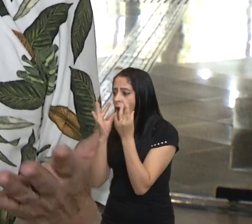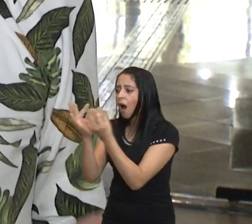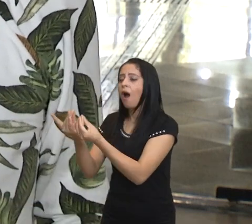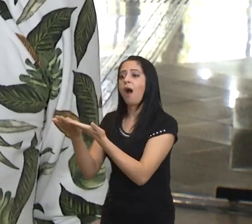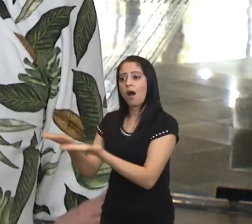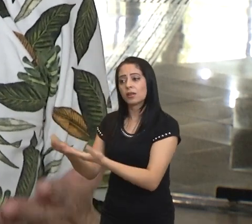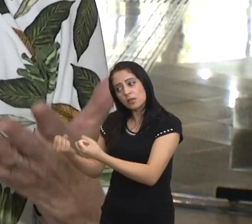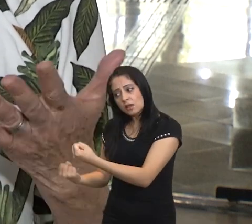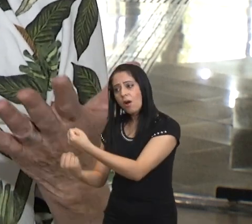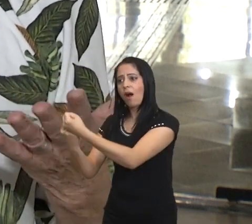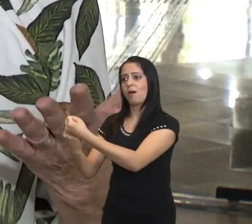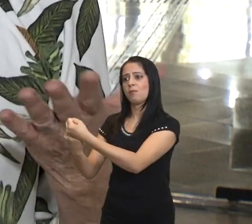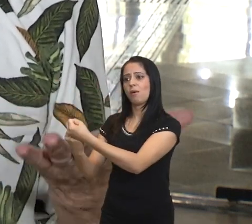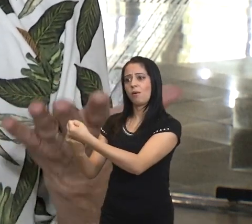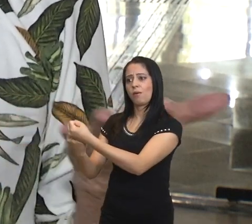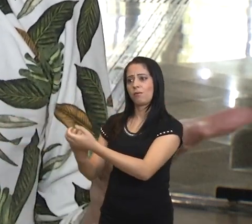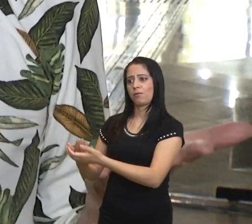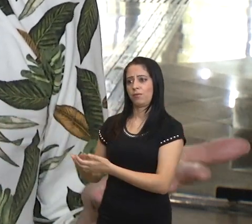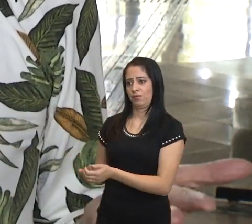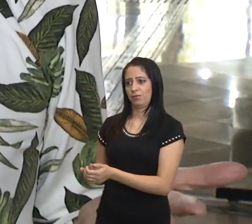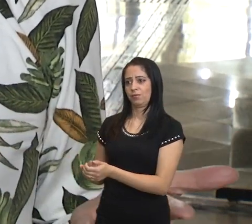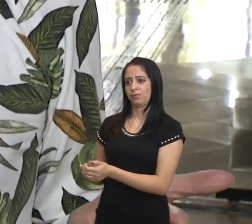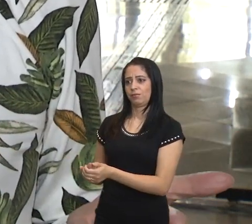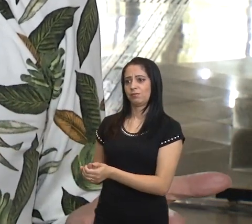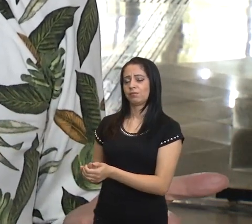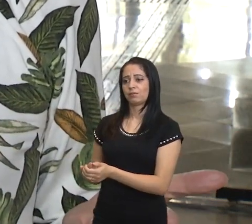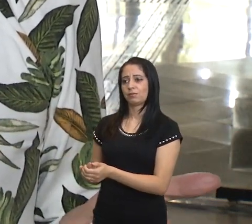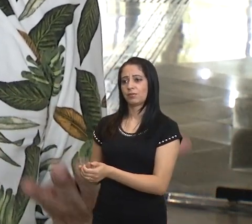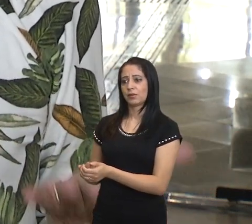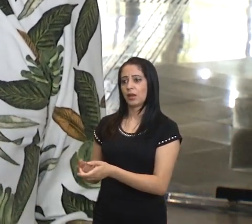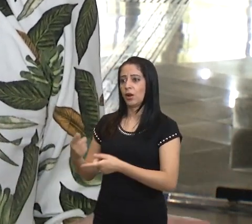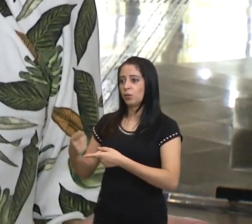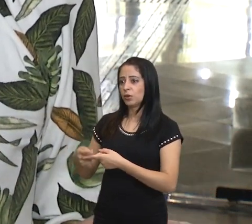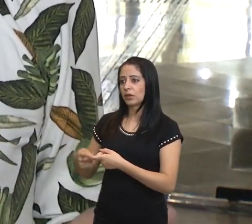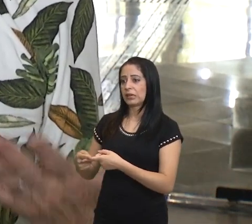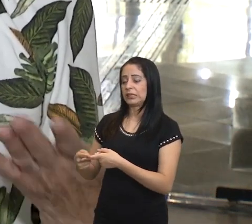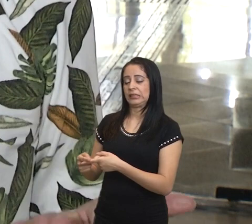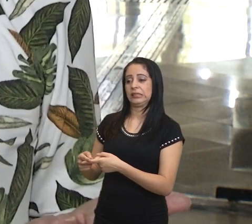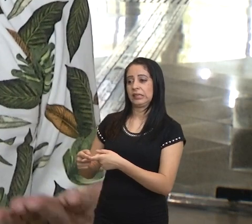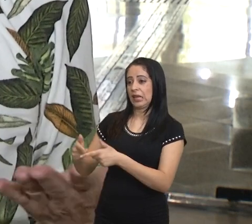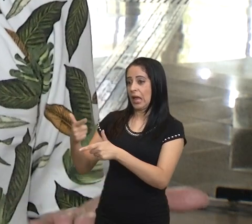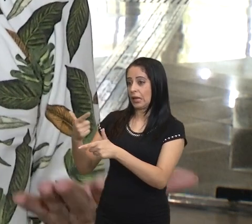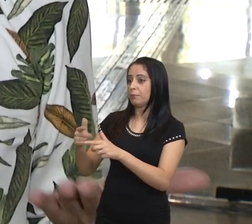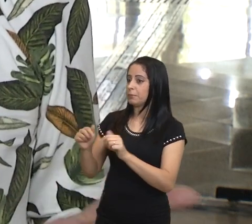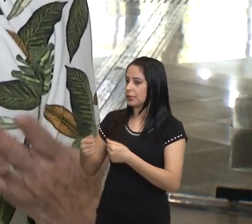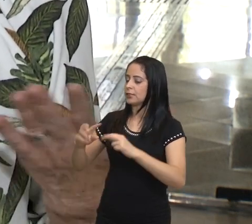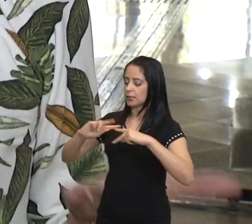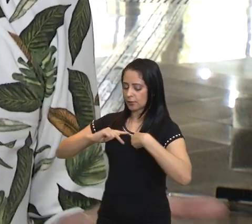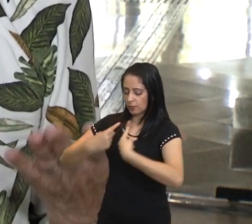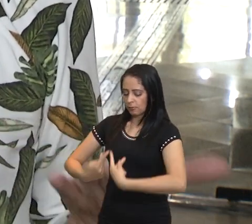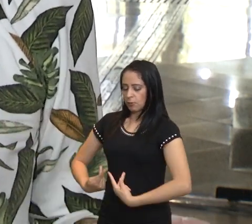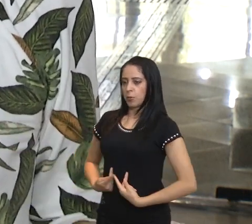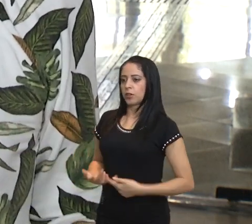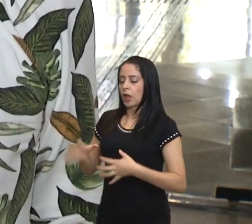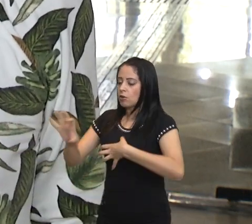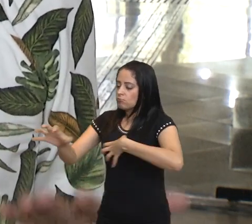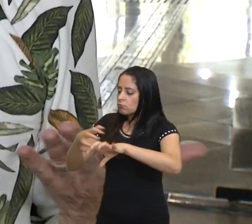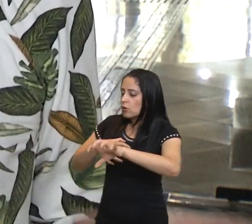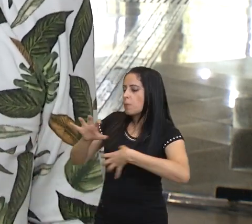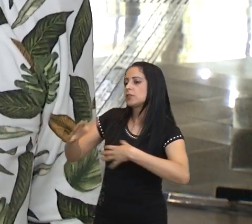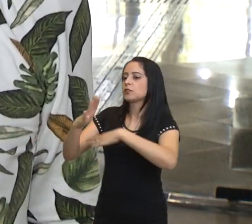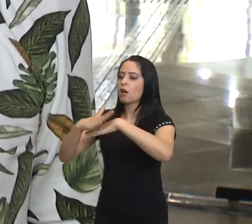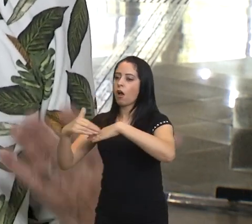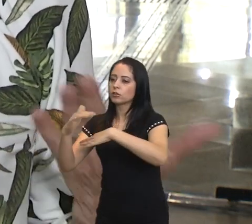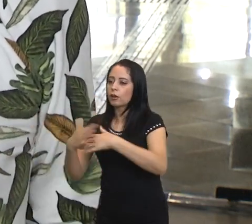cuidar, prestar atenção e dar todo apoio para essas pessoas, certo? Que é um problema principalmente de humanidade,